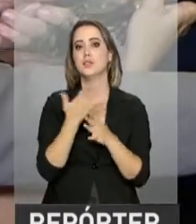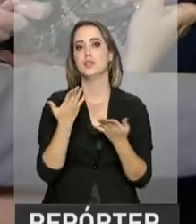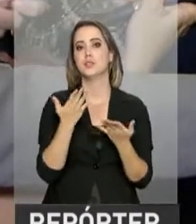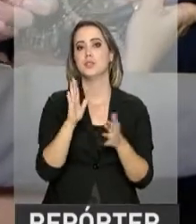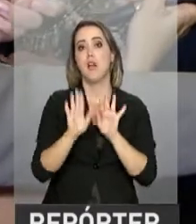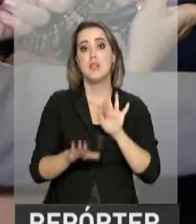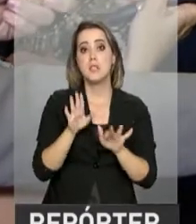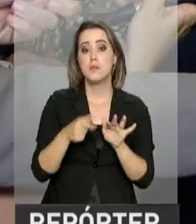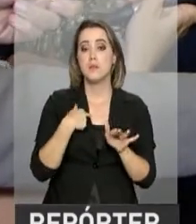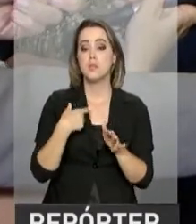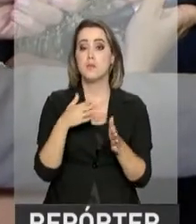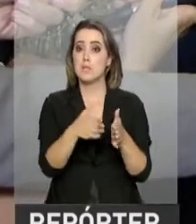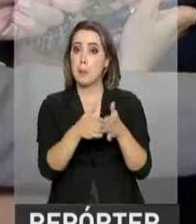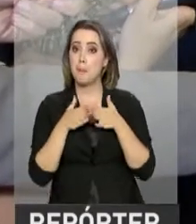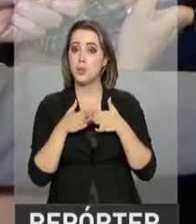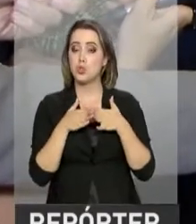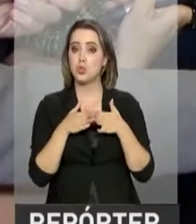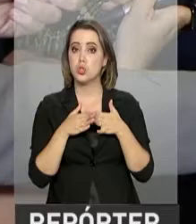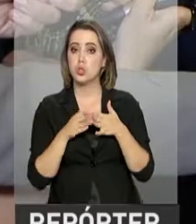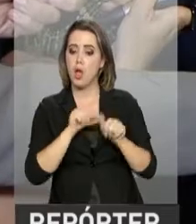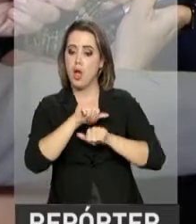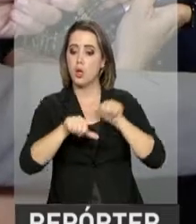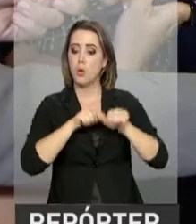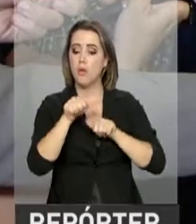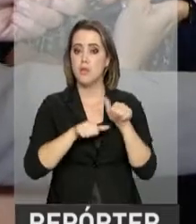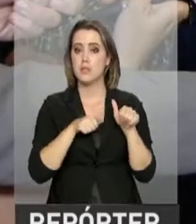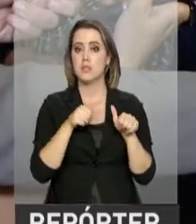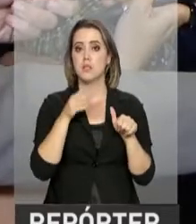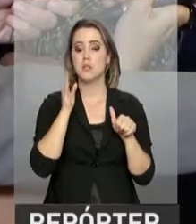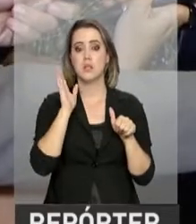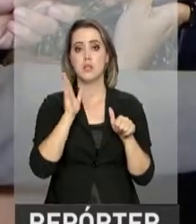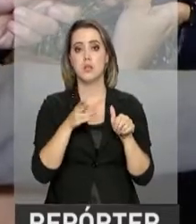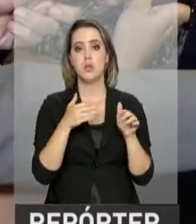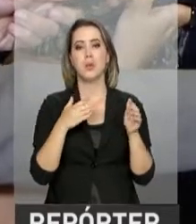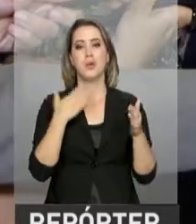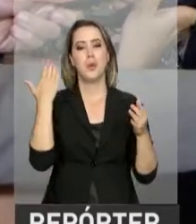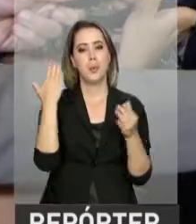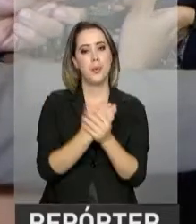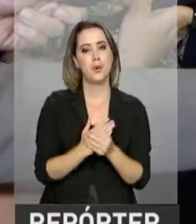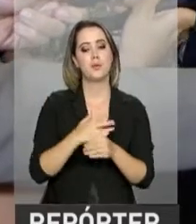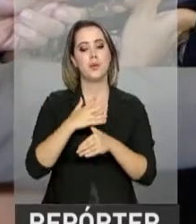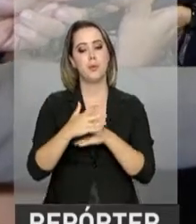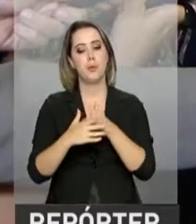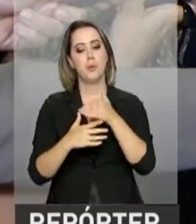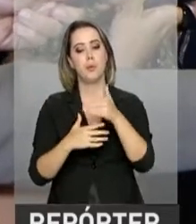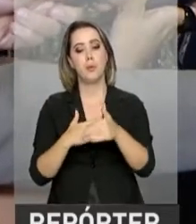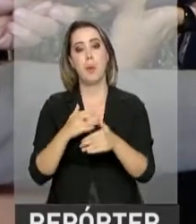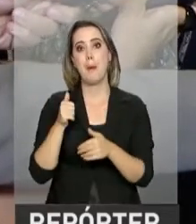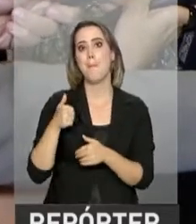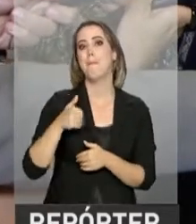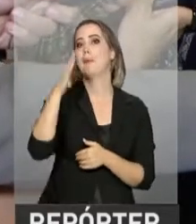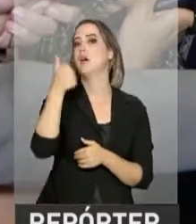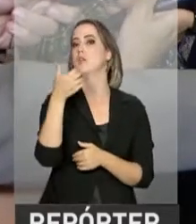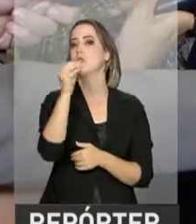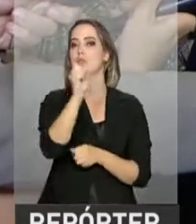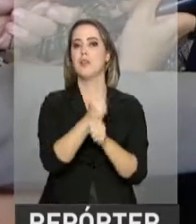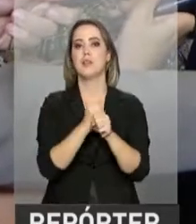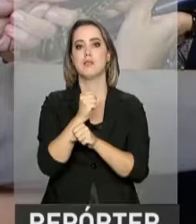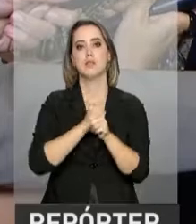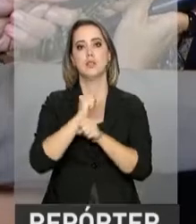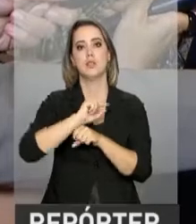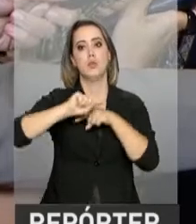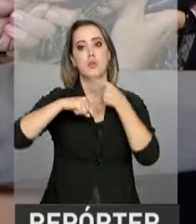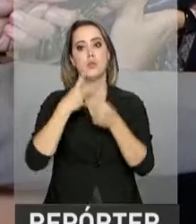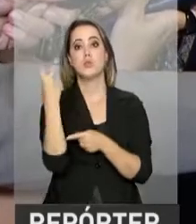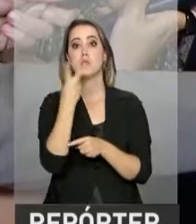pedia a renovação da concessão e o processo de renovação durava mais de 10 anos. Então, vencia um segundo